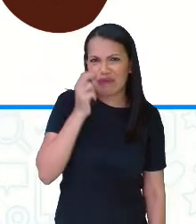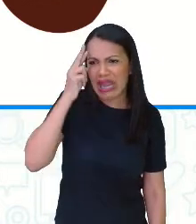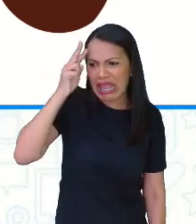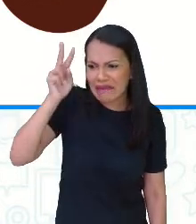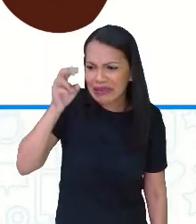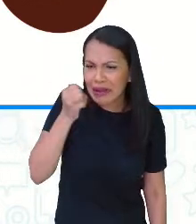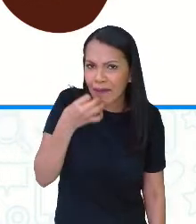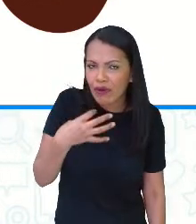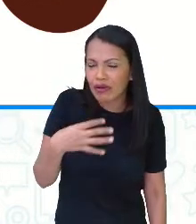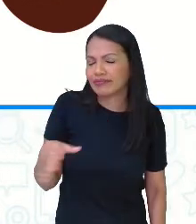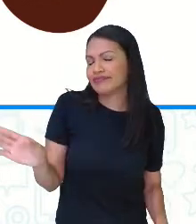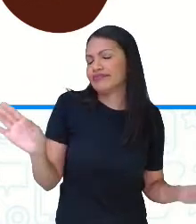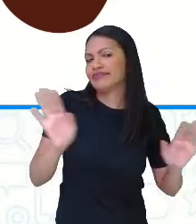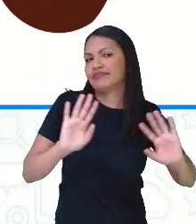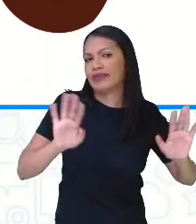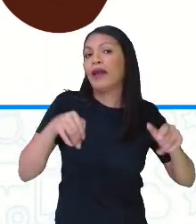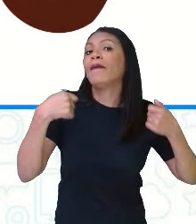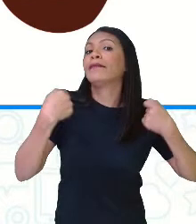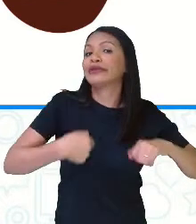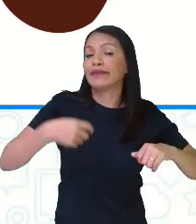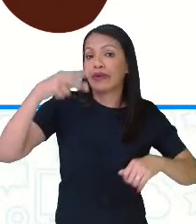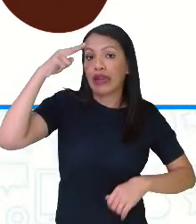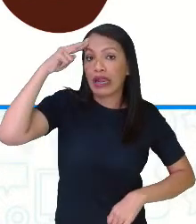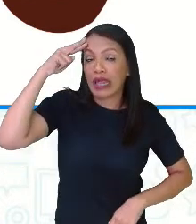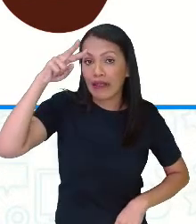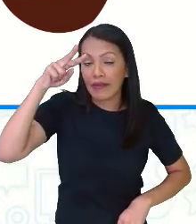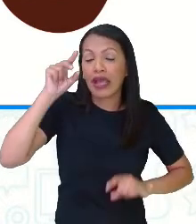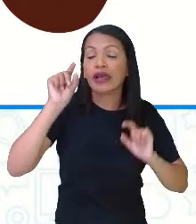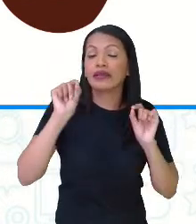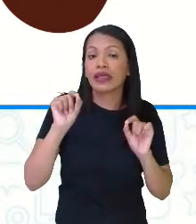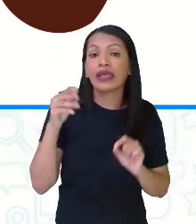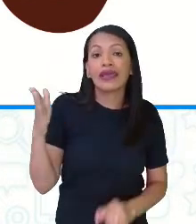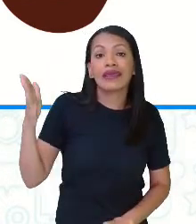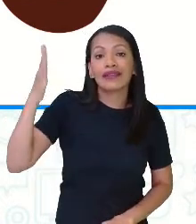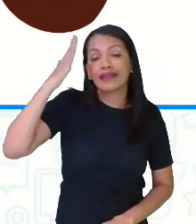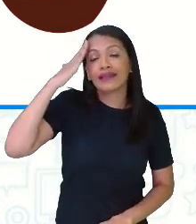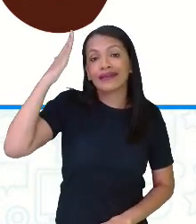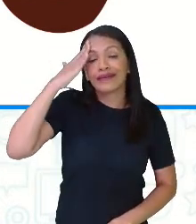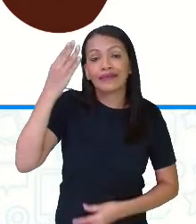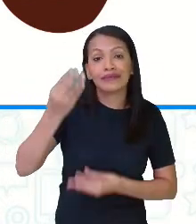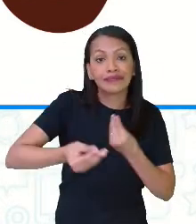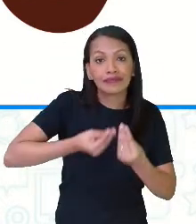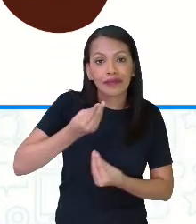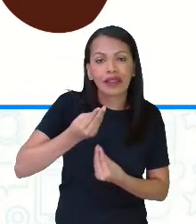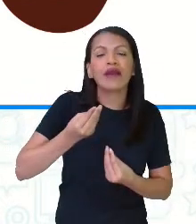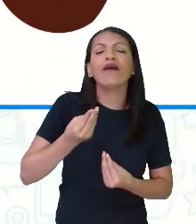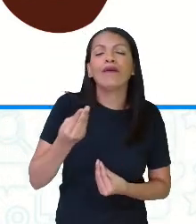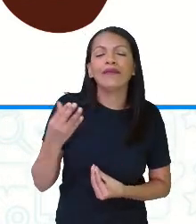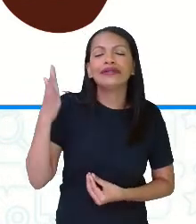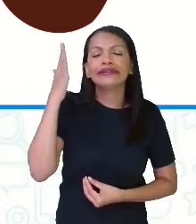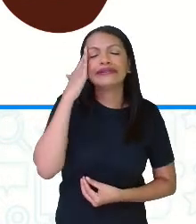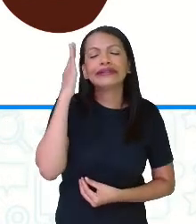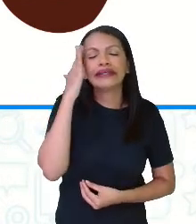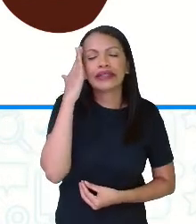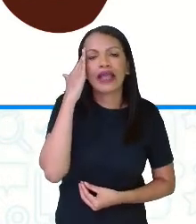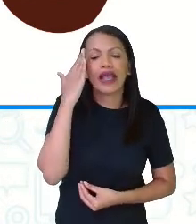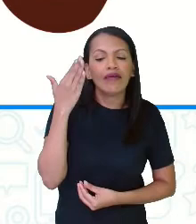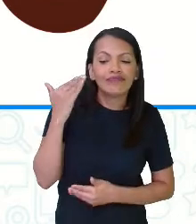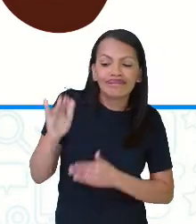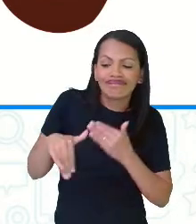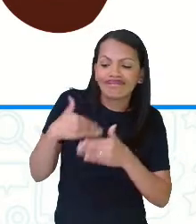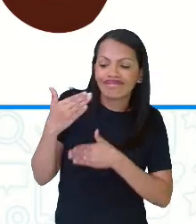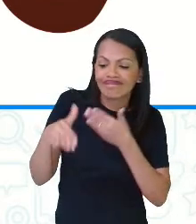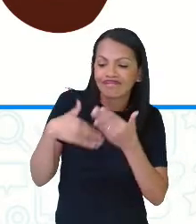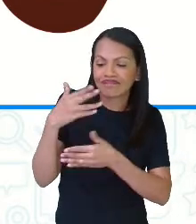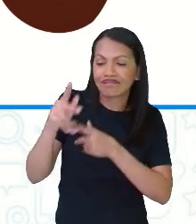gente tem que deixar bastante viva para a gente entender como foi construída a nossa nação e tentar remediar